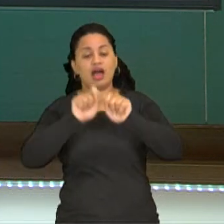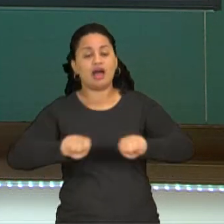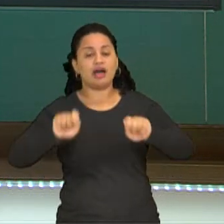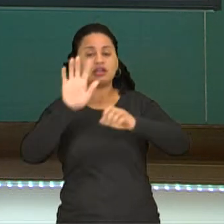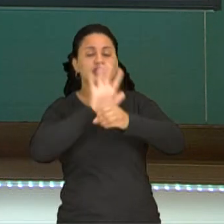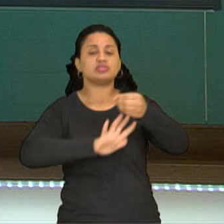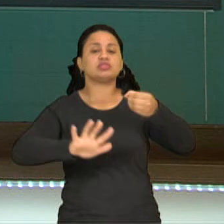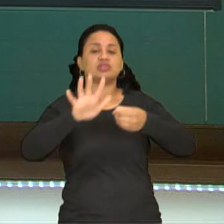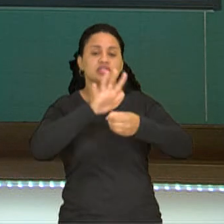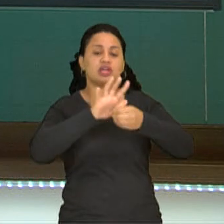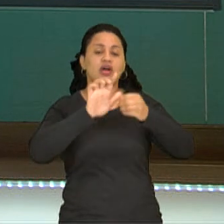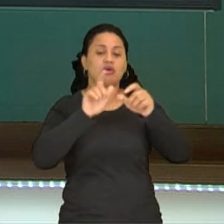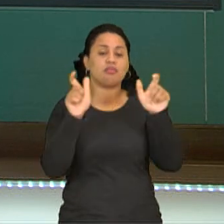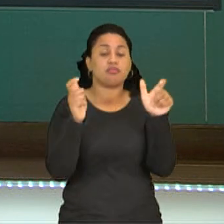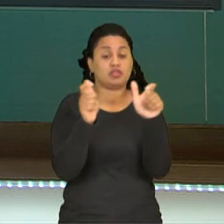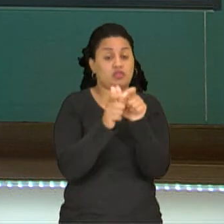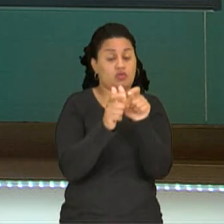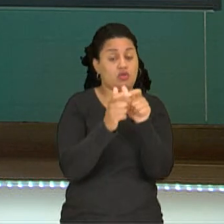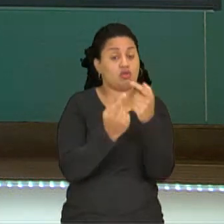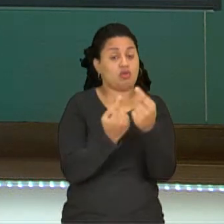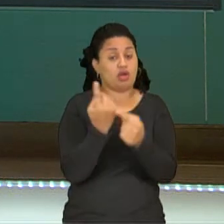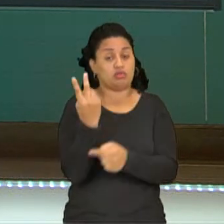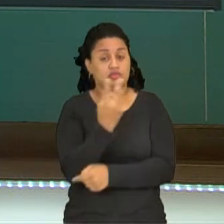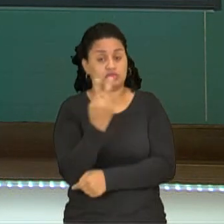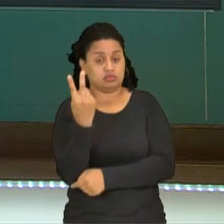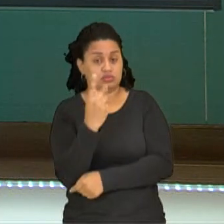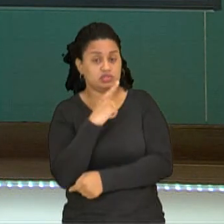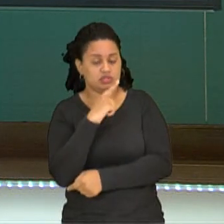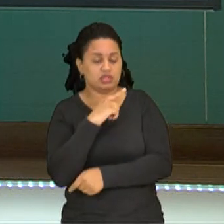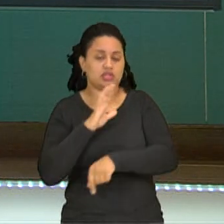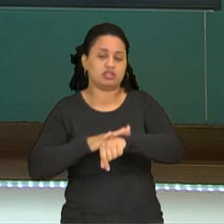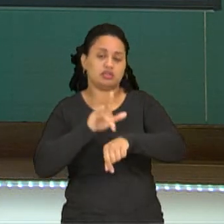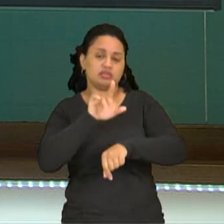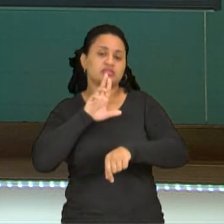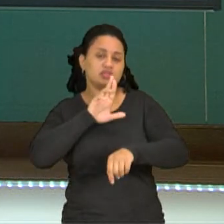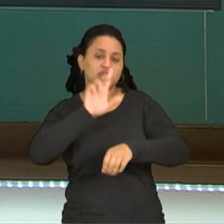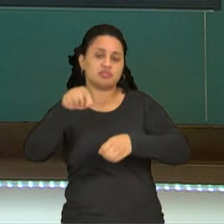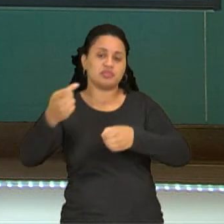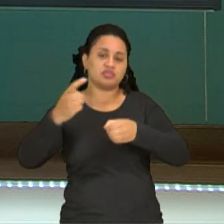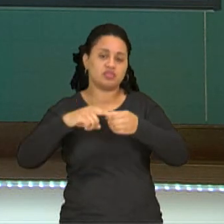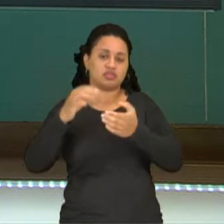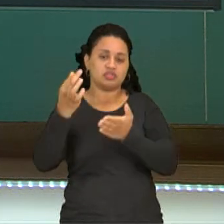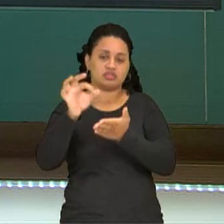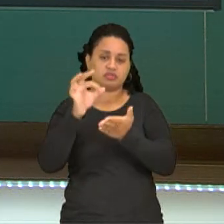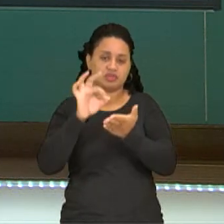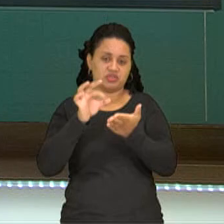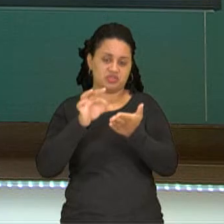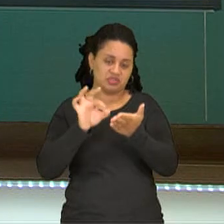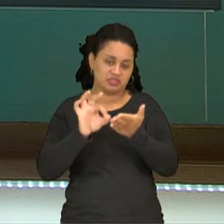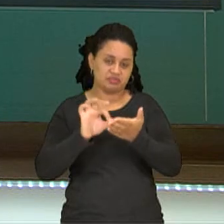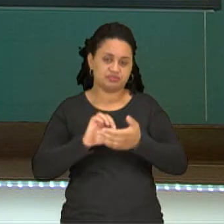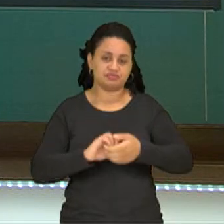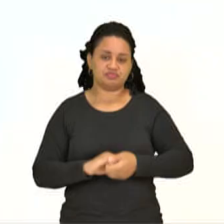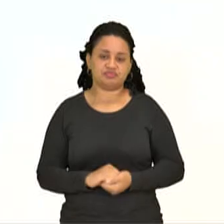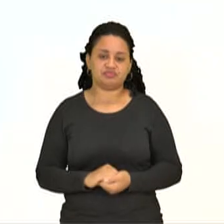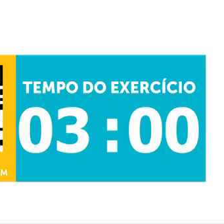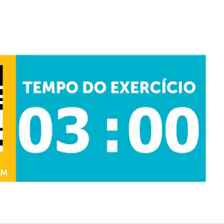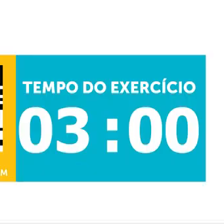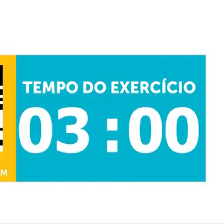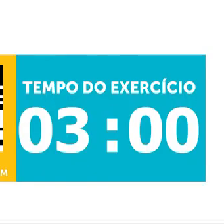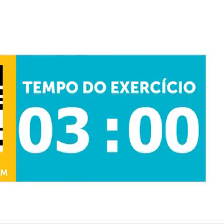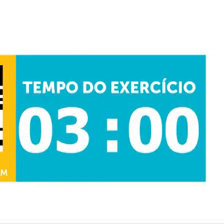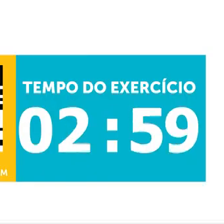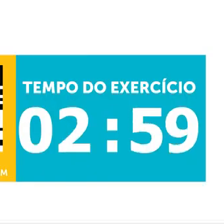tem área total menor entre as duas. Um tempinho para vocês resolverem e já voltamos conferir os resultados.